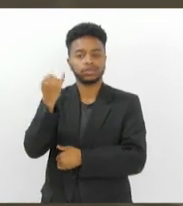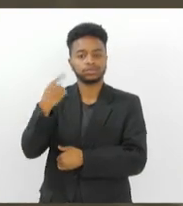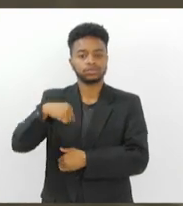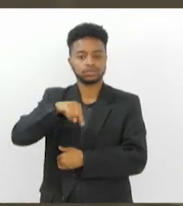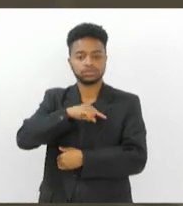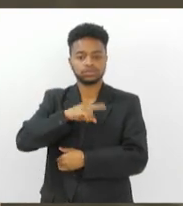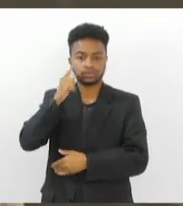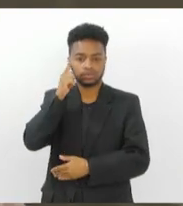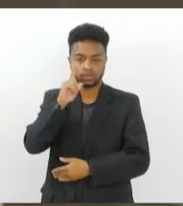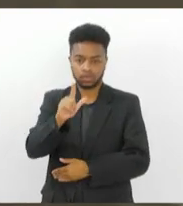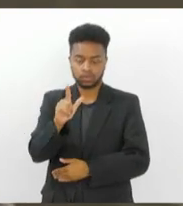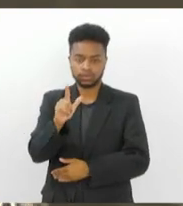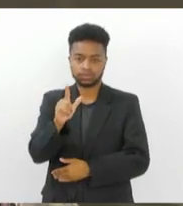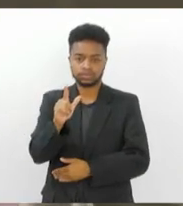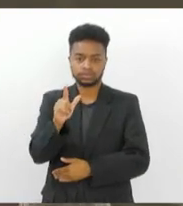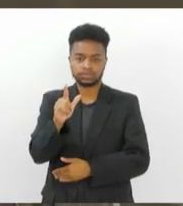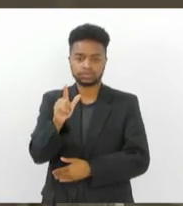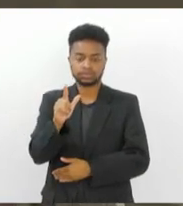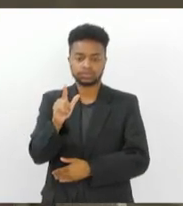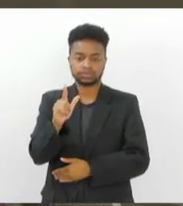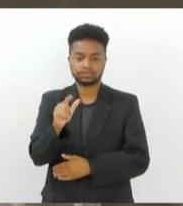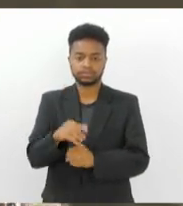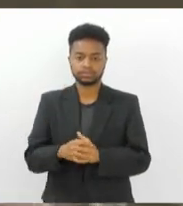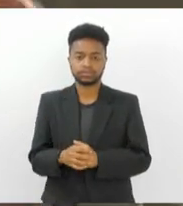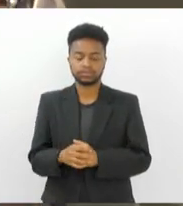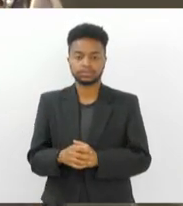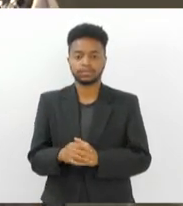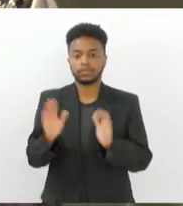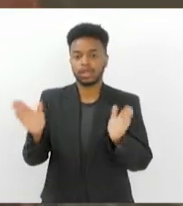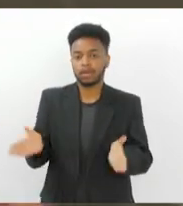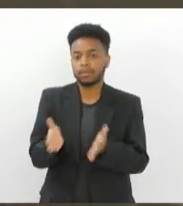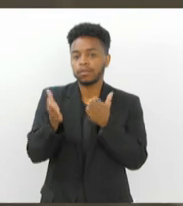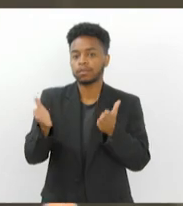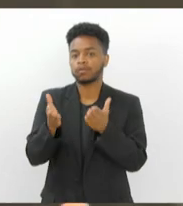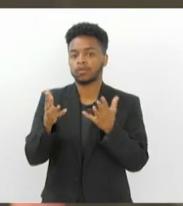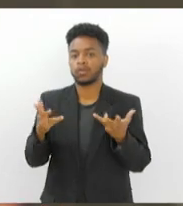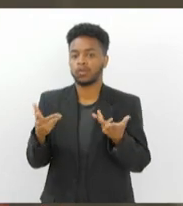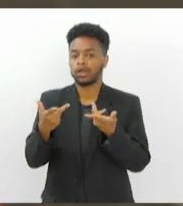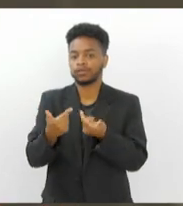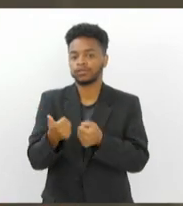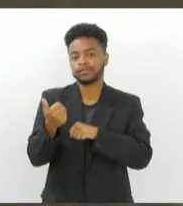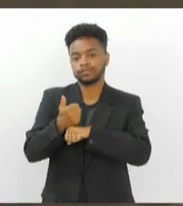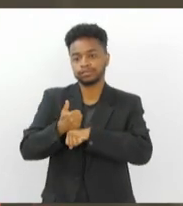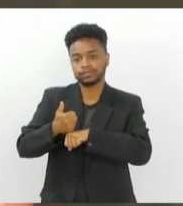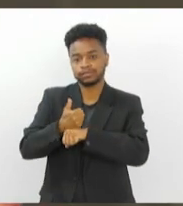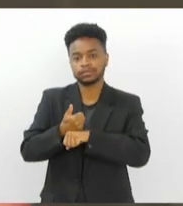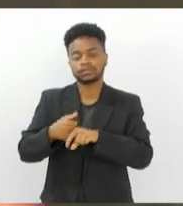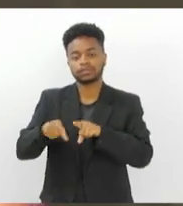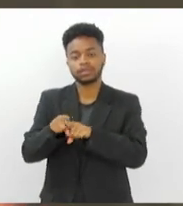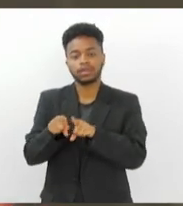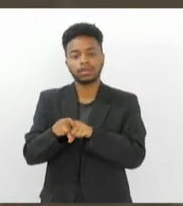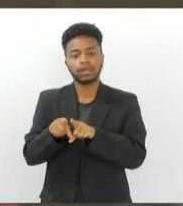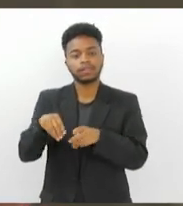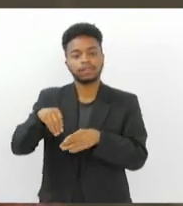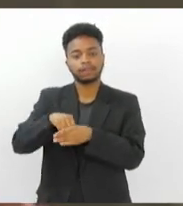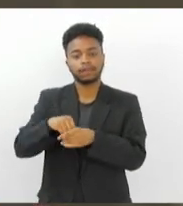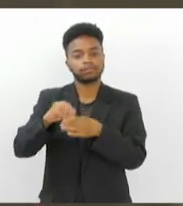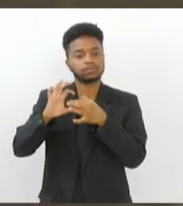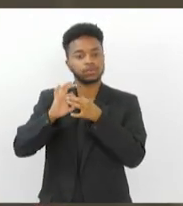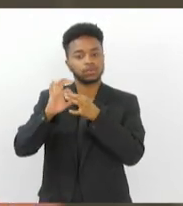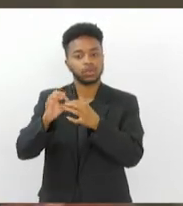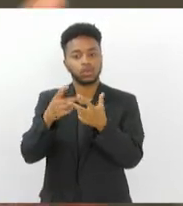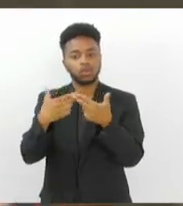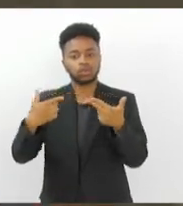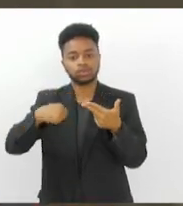consegue vai que a gente consegue e promover a qualificação dentro daquilo que se precisa e